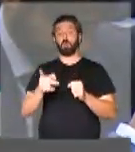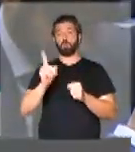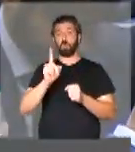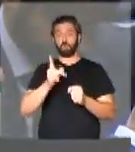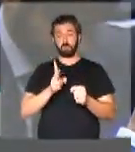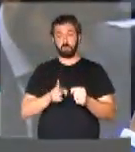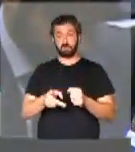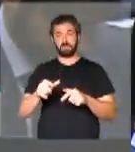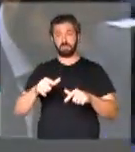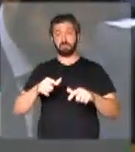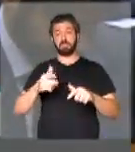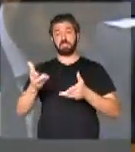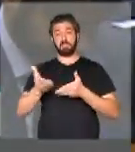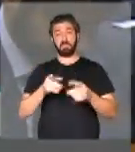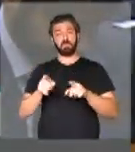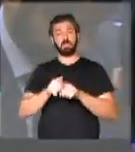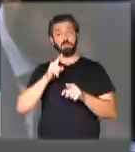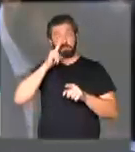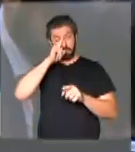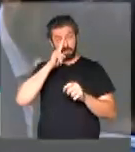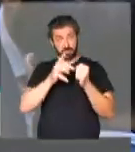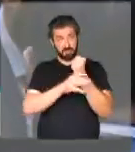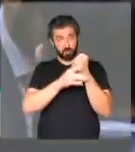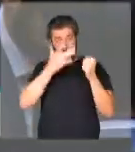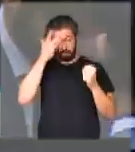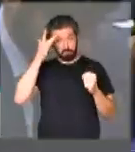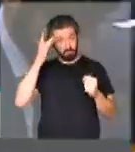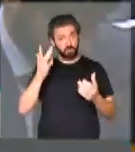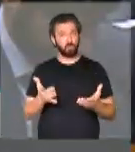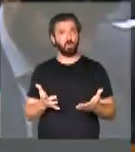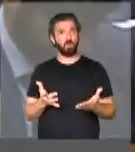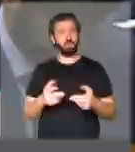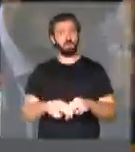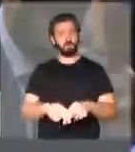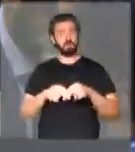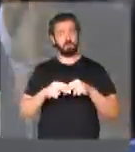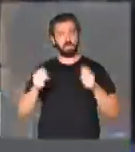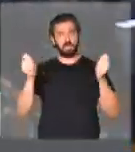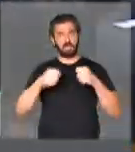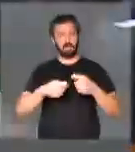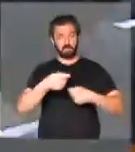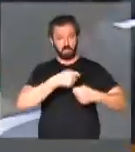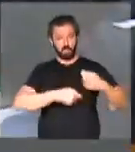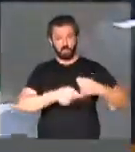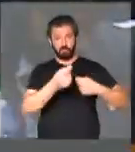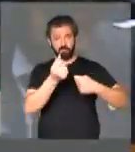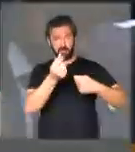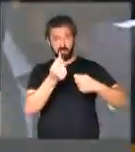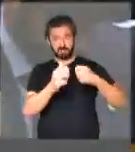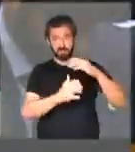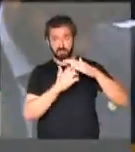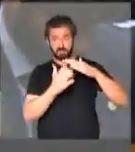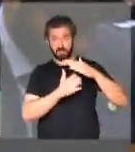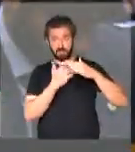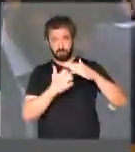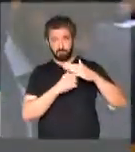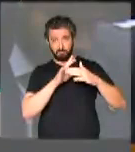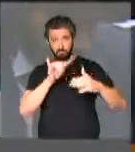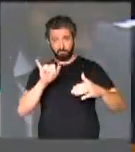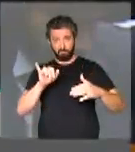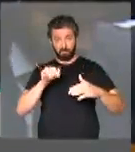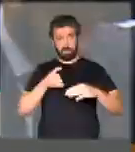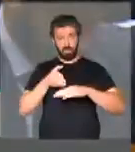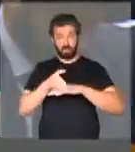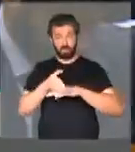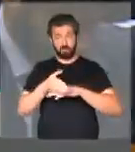descontinuidade do serviço, como riscos à segurança das pessoas. Por isso, a capacidade econômica e financeira das empresas que vão